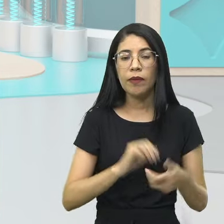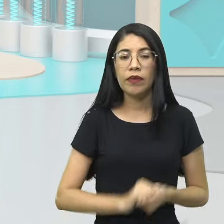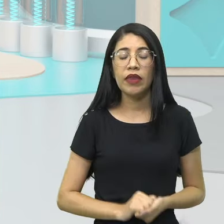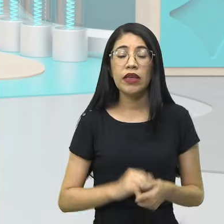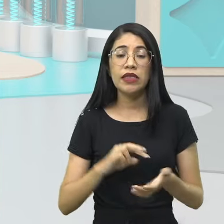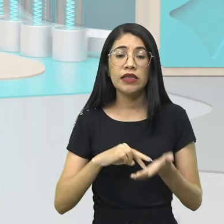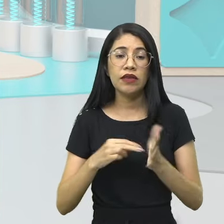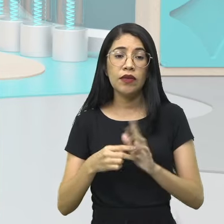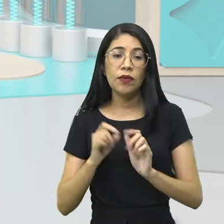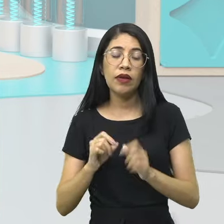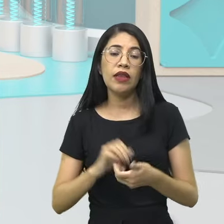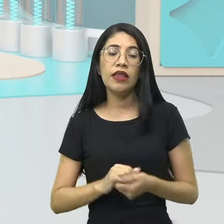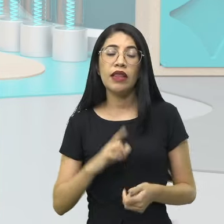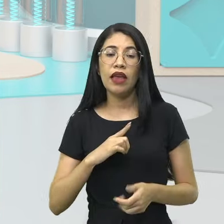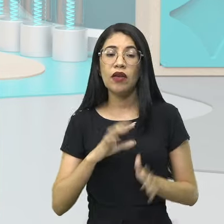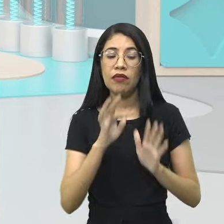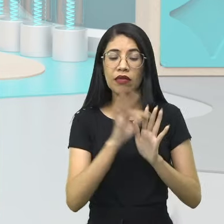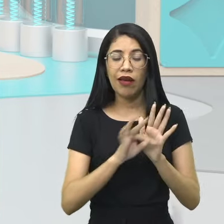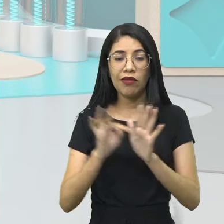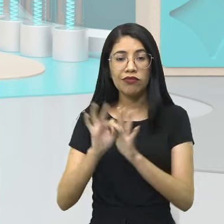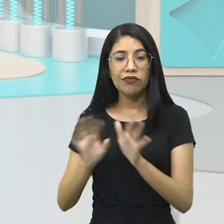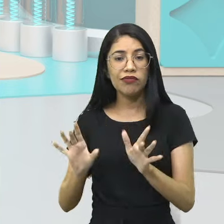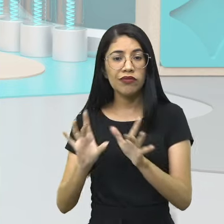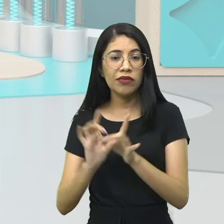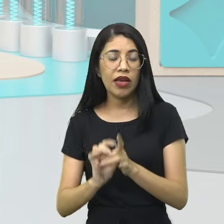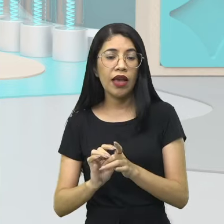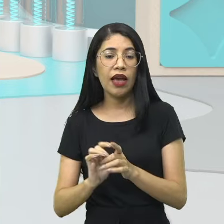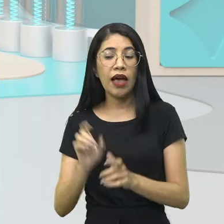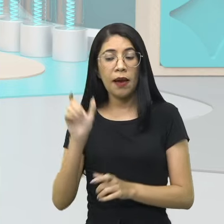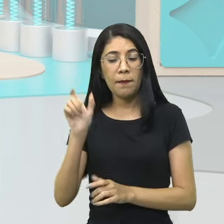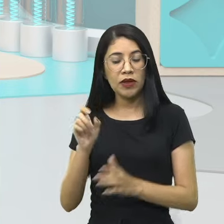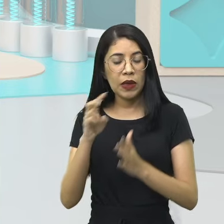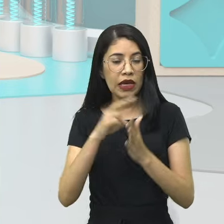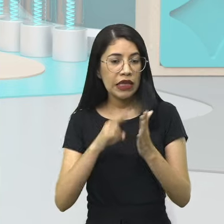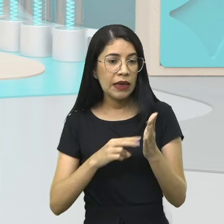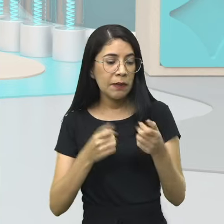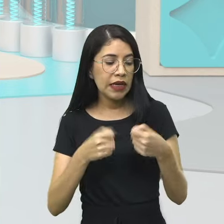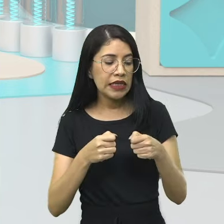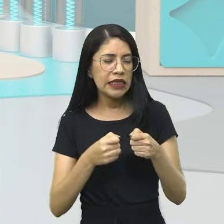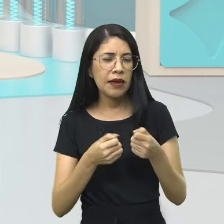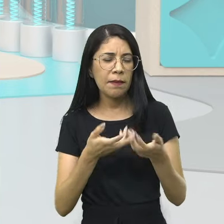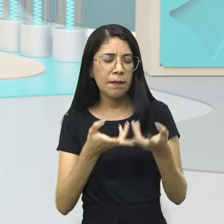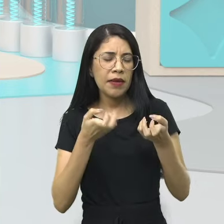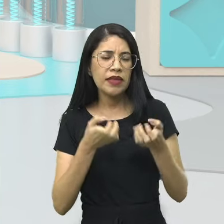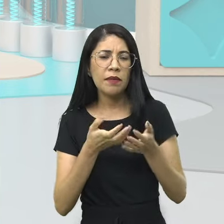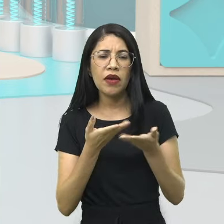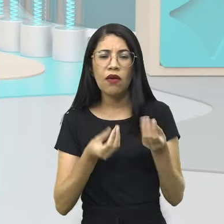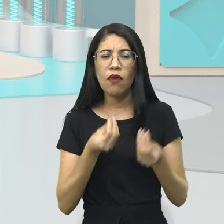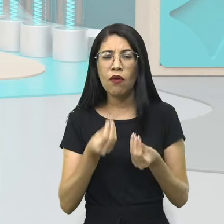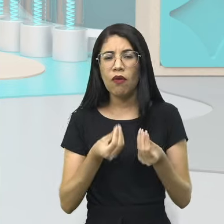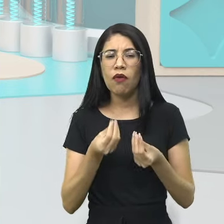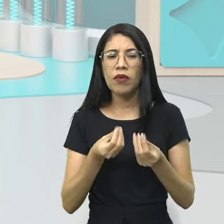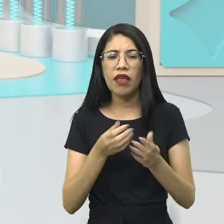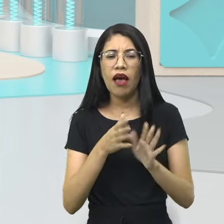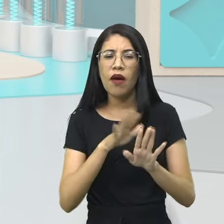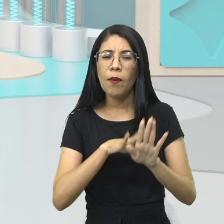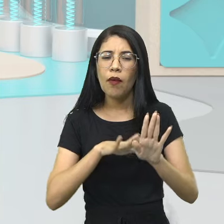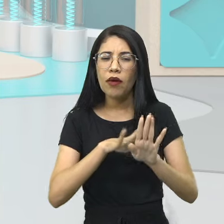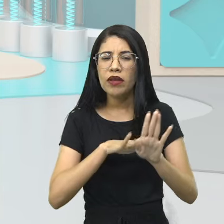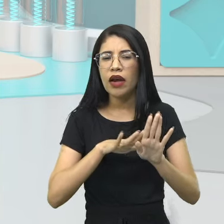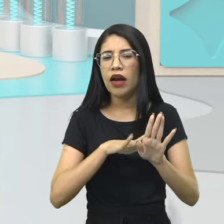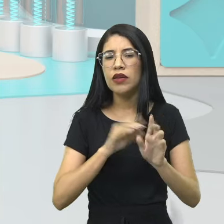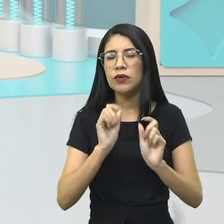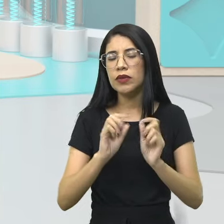de um processo de intertextualidade. Quem lê deve construir analogias e associar aos seus conhecimentos prévios. O que é